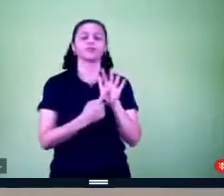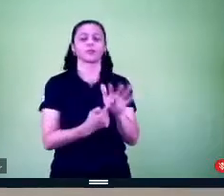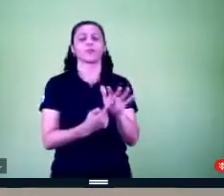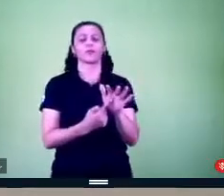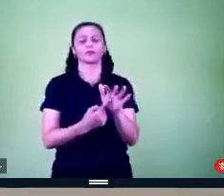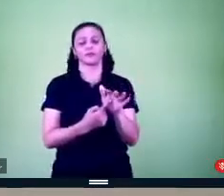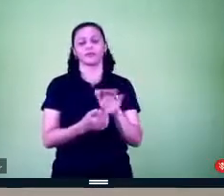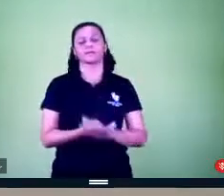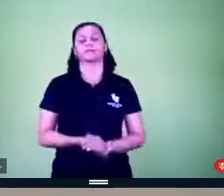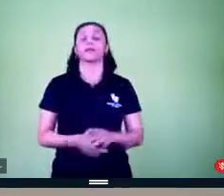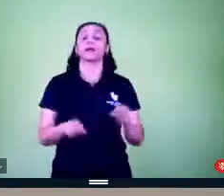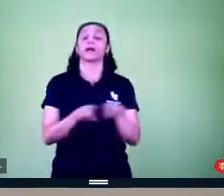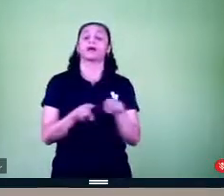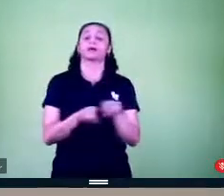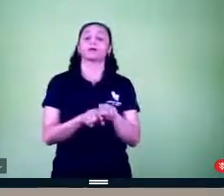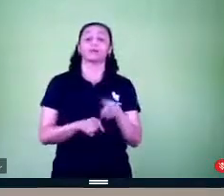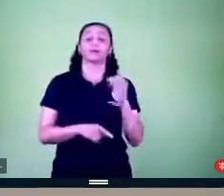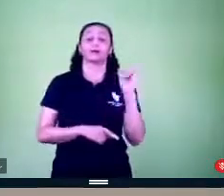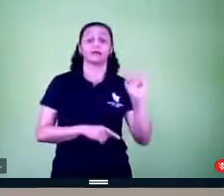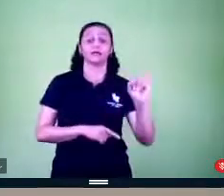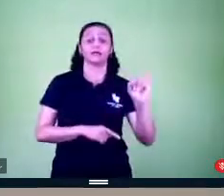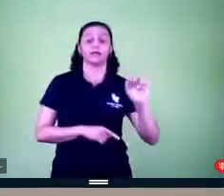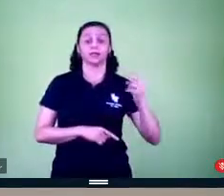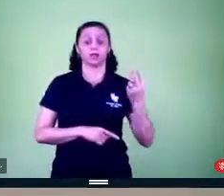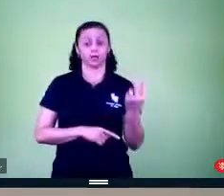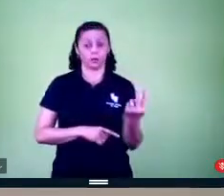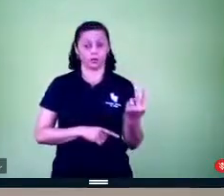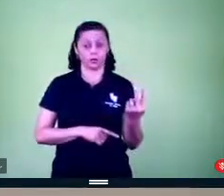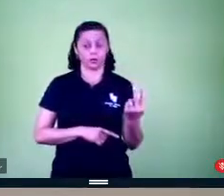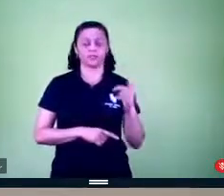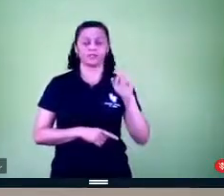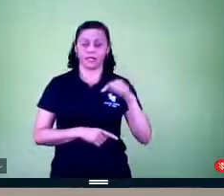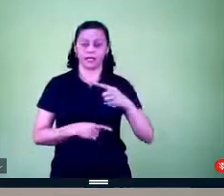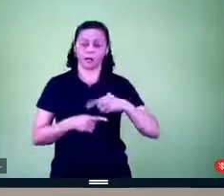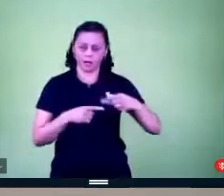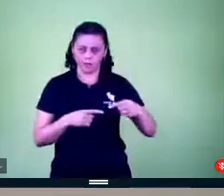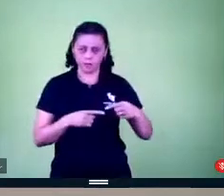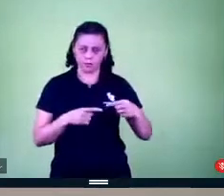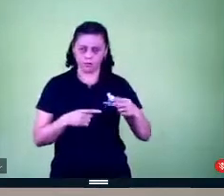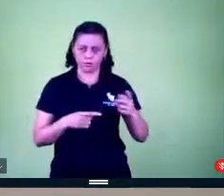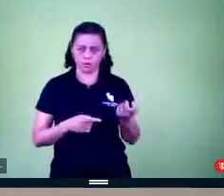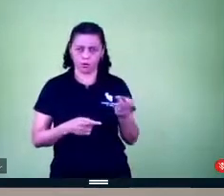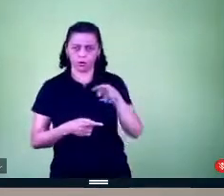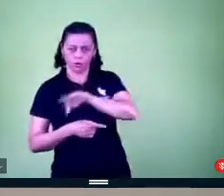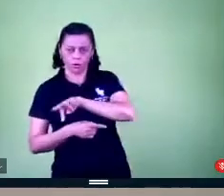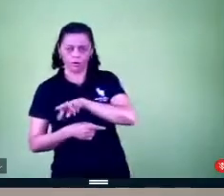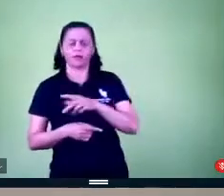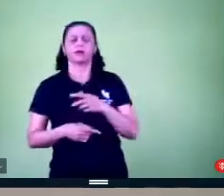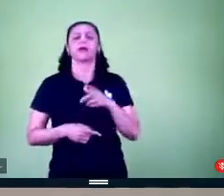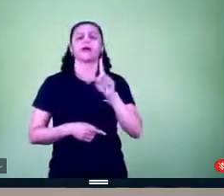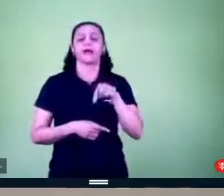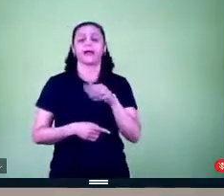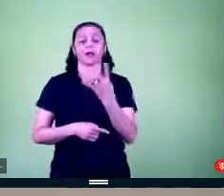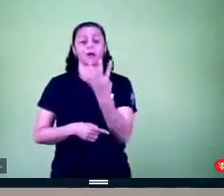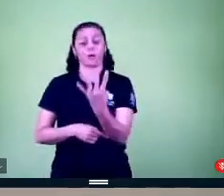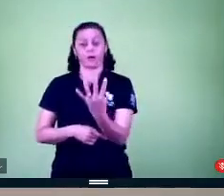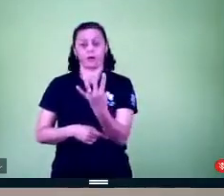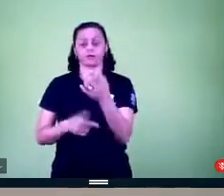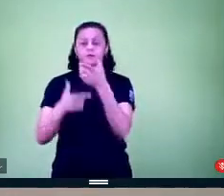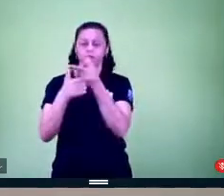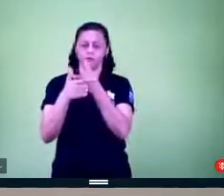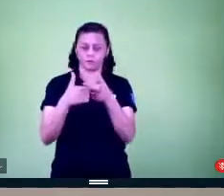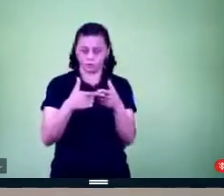O I2 é o resistor oposto, 4, portanto, dividido pela soma,